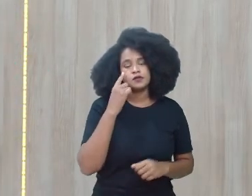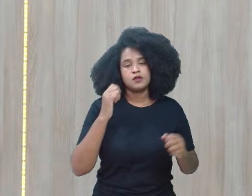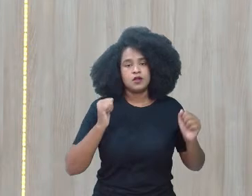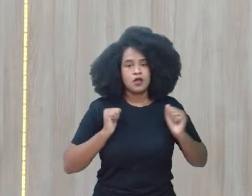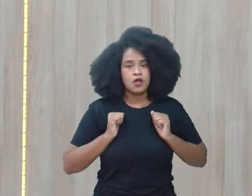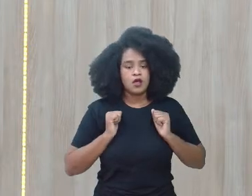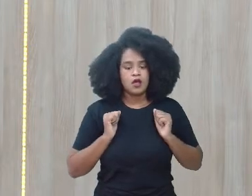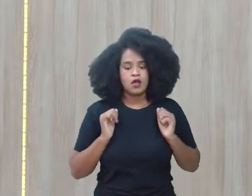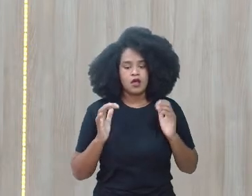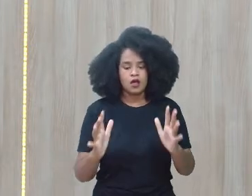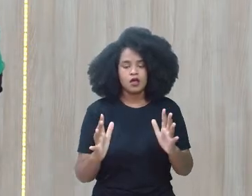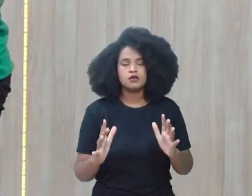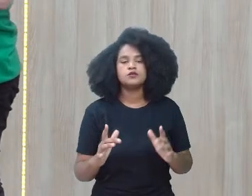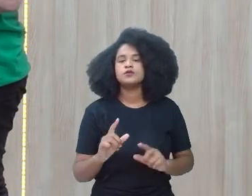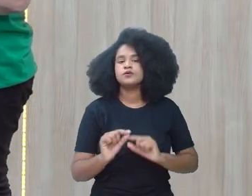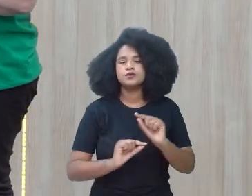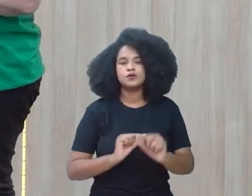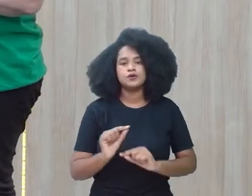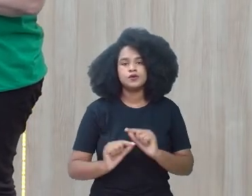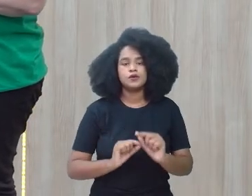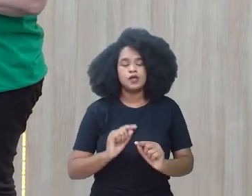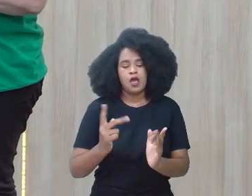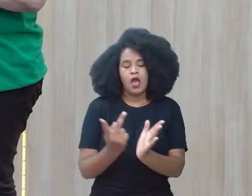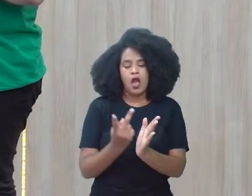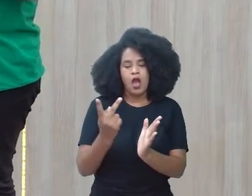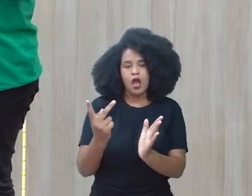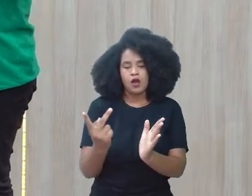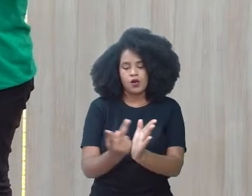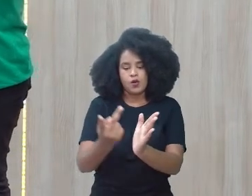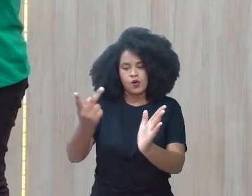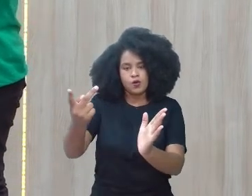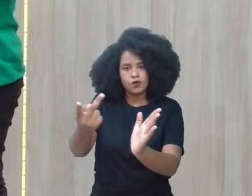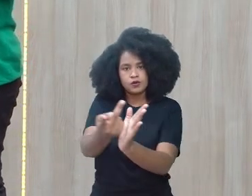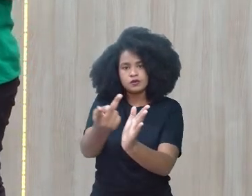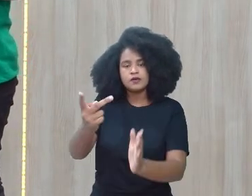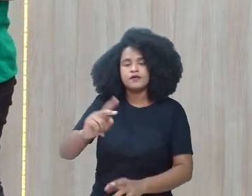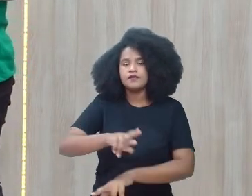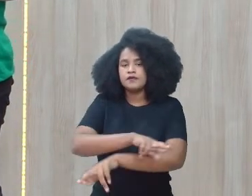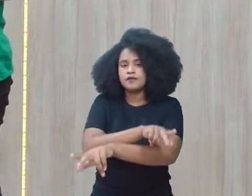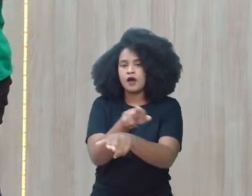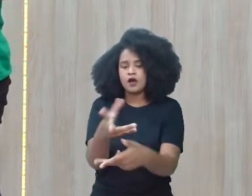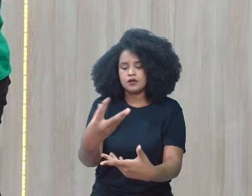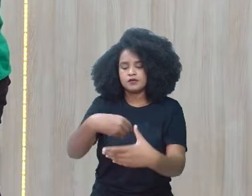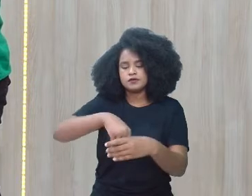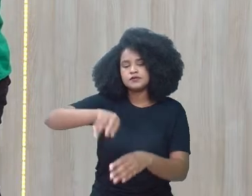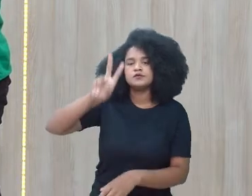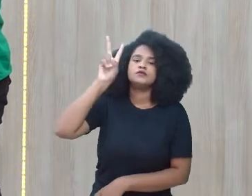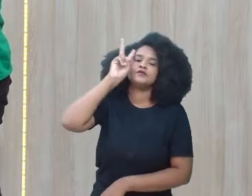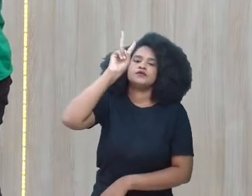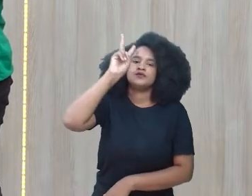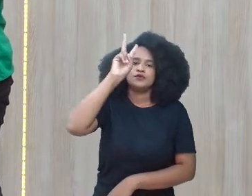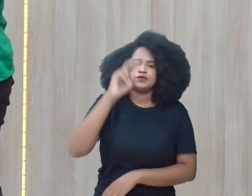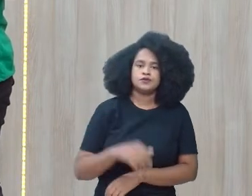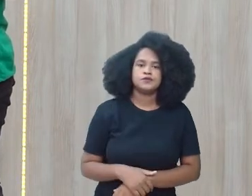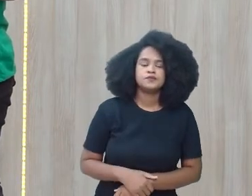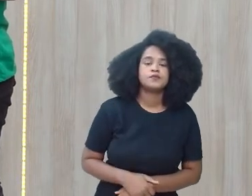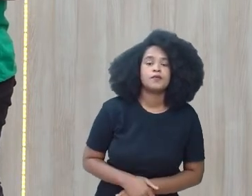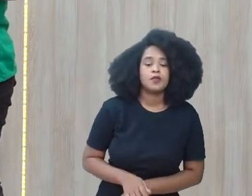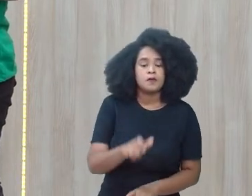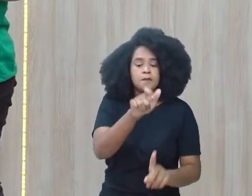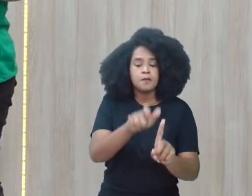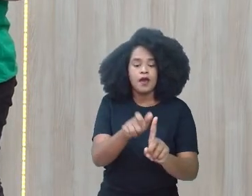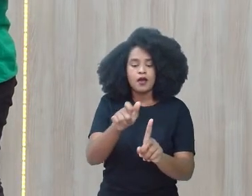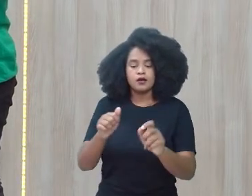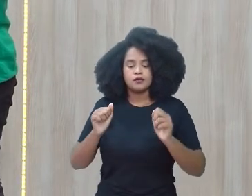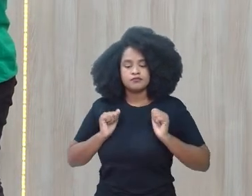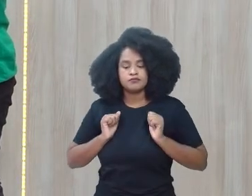Ações, conjunto dos acontecimentos que constituem a história. Então, as ações dos